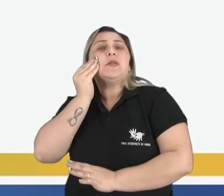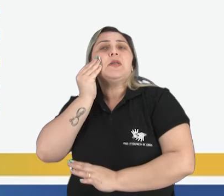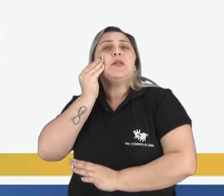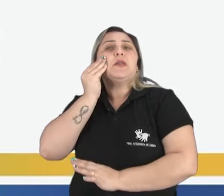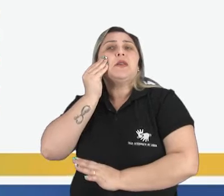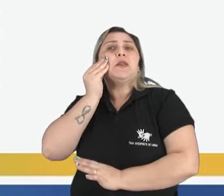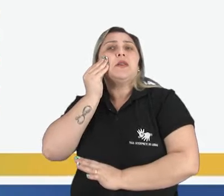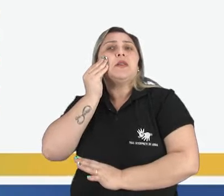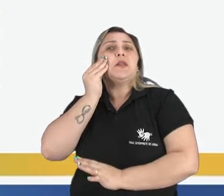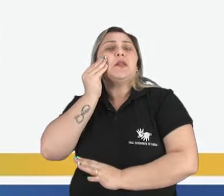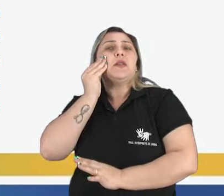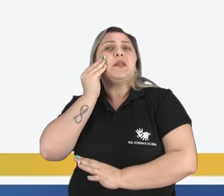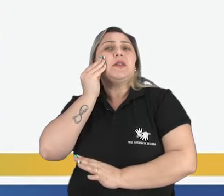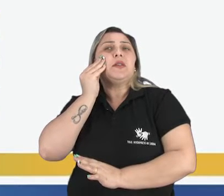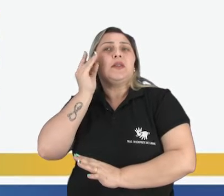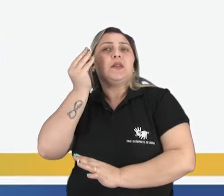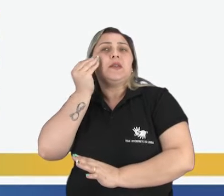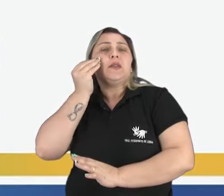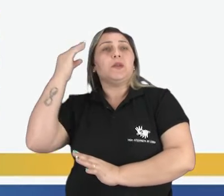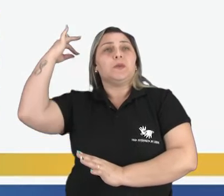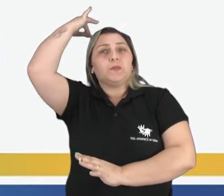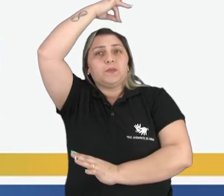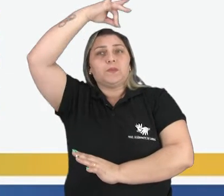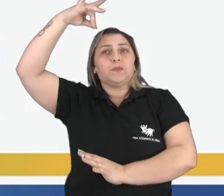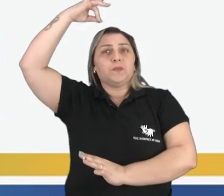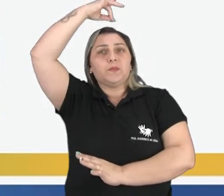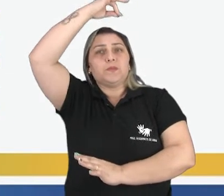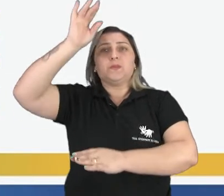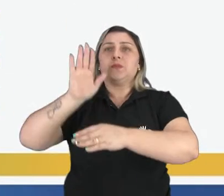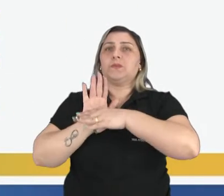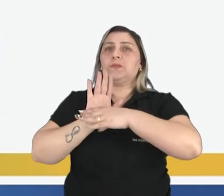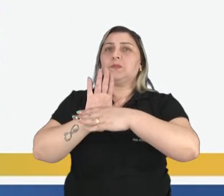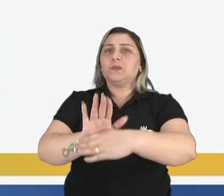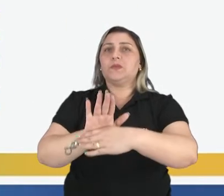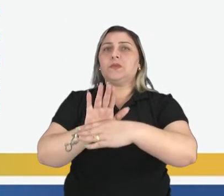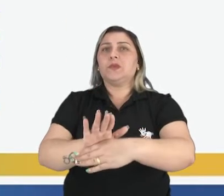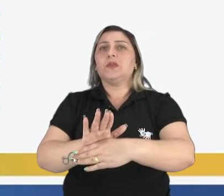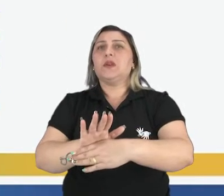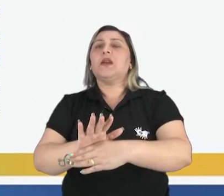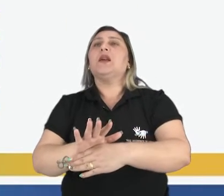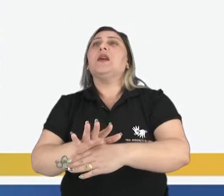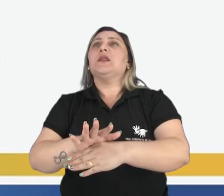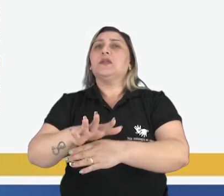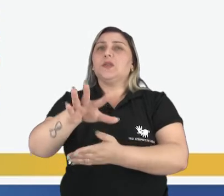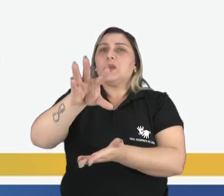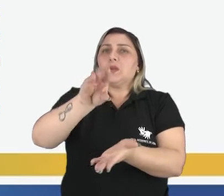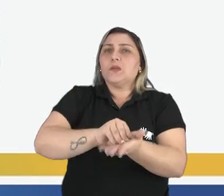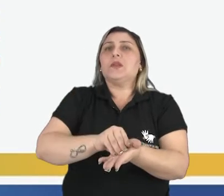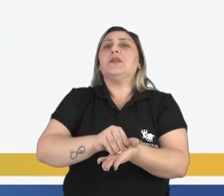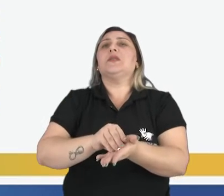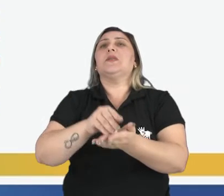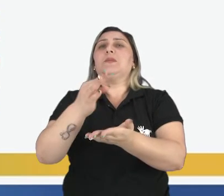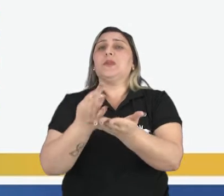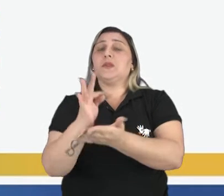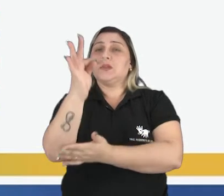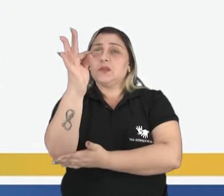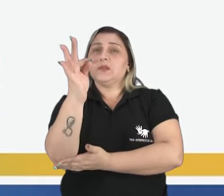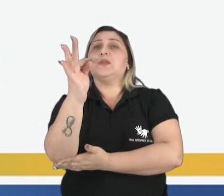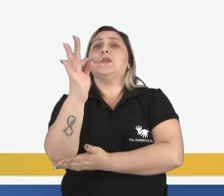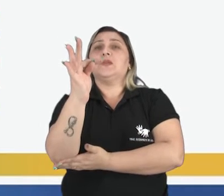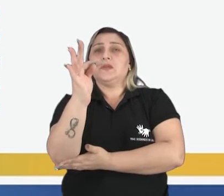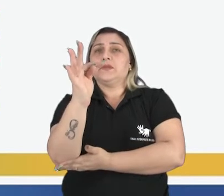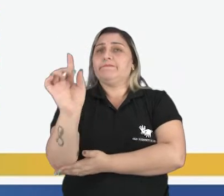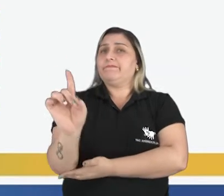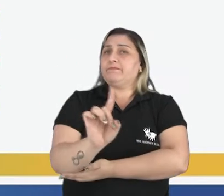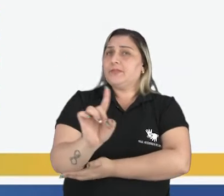históricas, arqueológicas, coletivas, que lhe dão sustentação. Então esse conhecimento teológico é descartável de